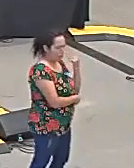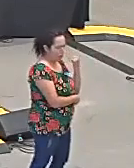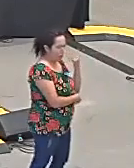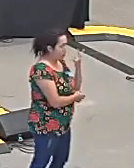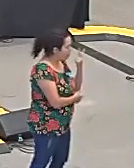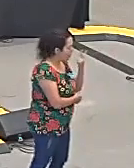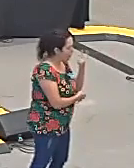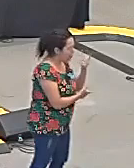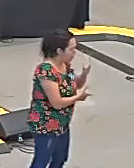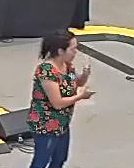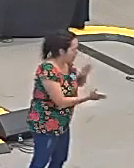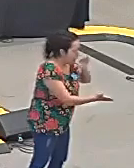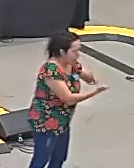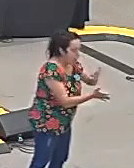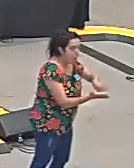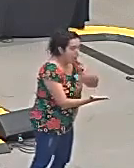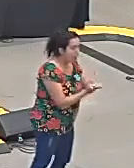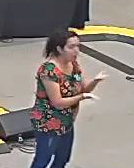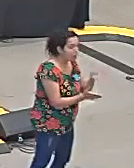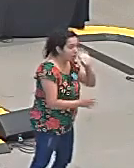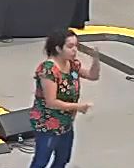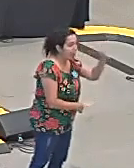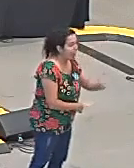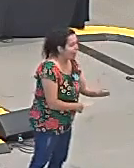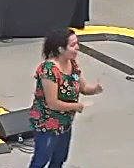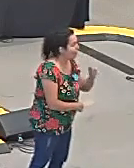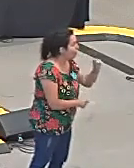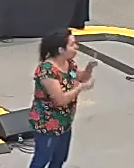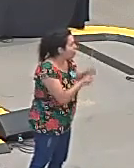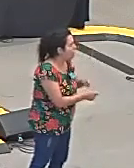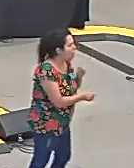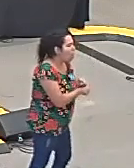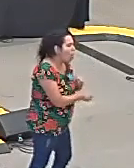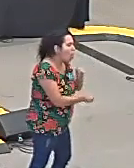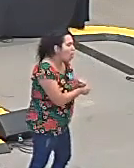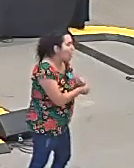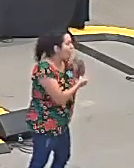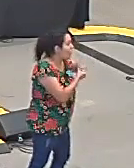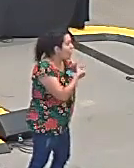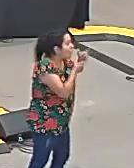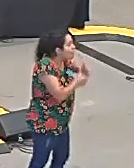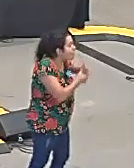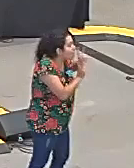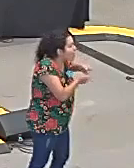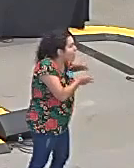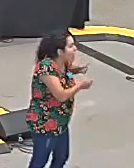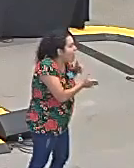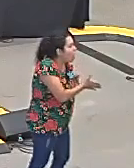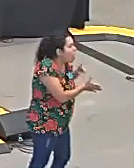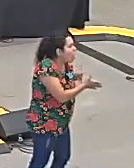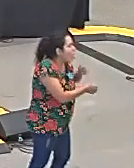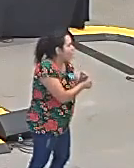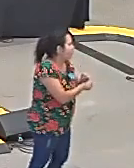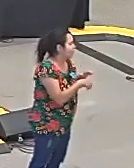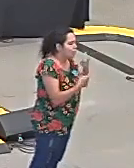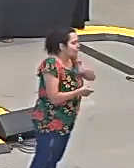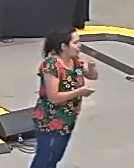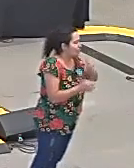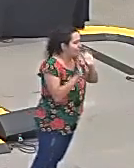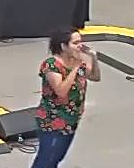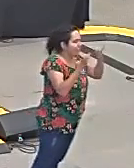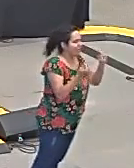6 anos. E aí a gente vai vendo isso só continuando sendo passado para frente, sem resolver, na